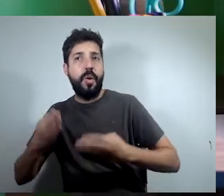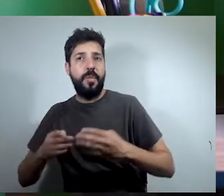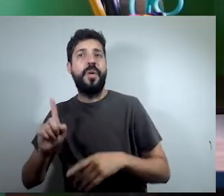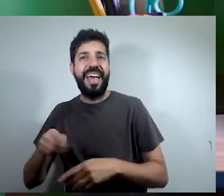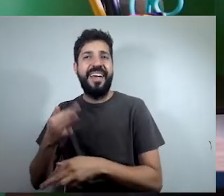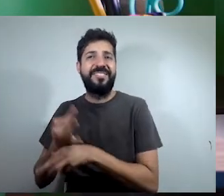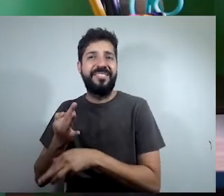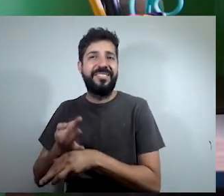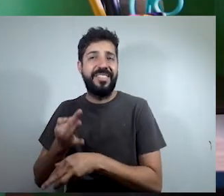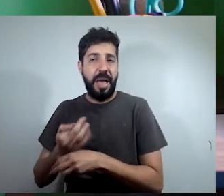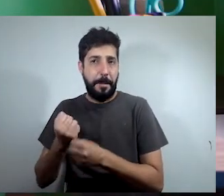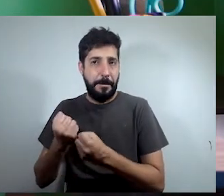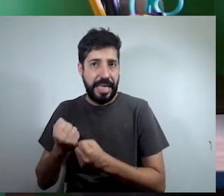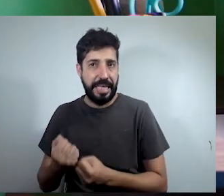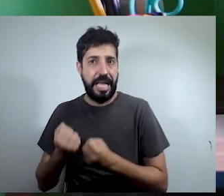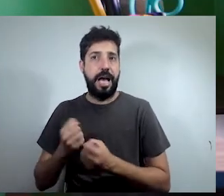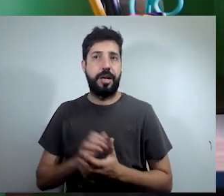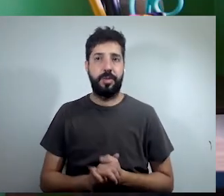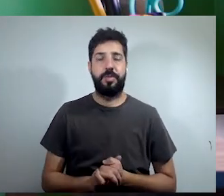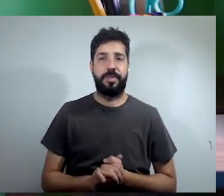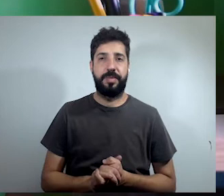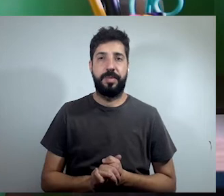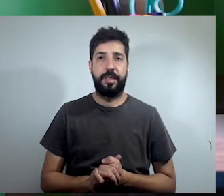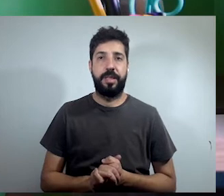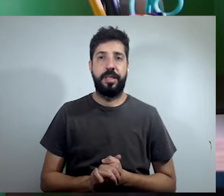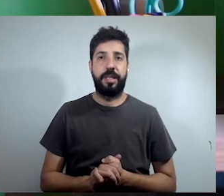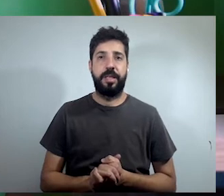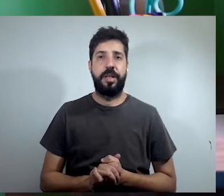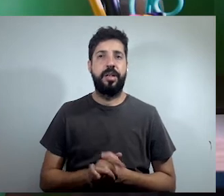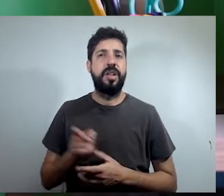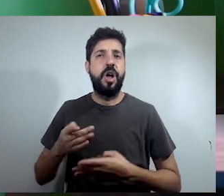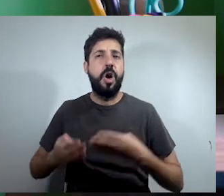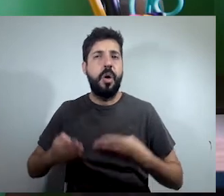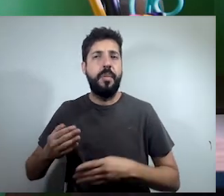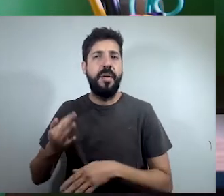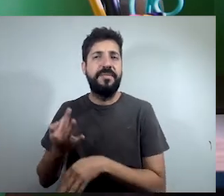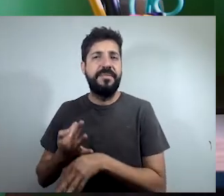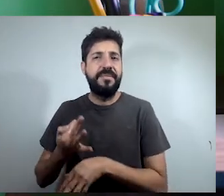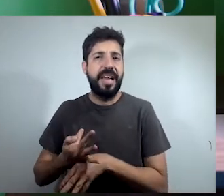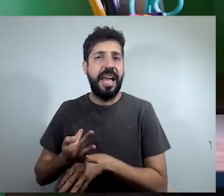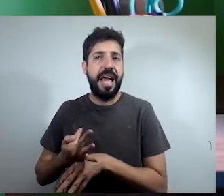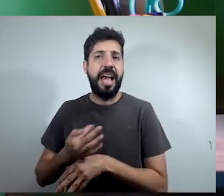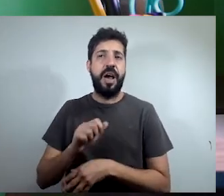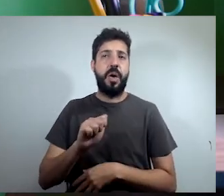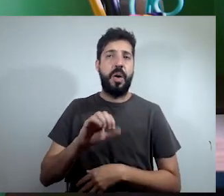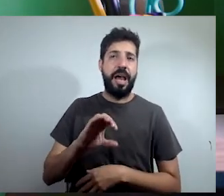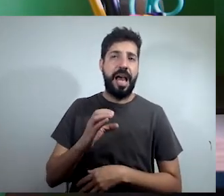metal pesado. Os robôs eram de metal, eram de